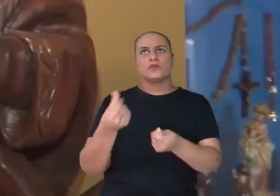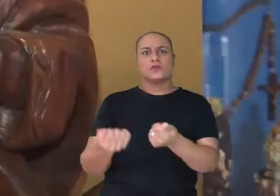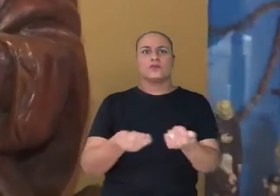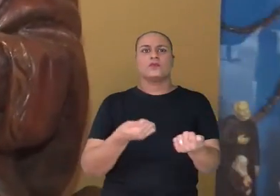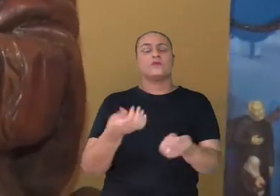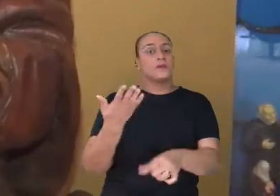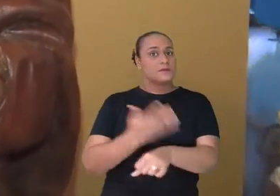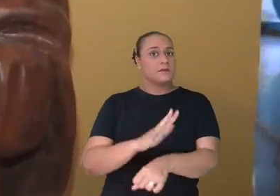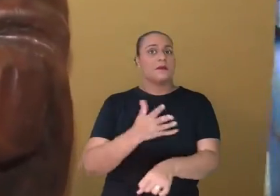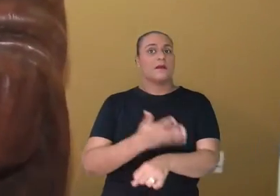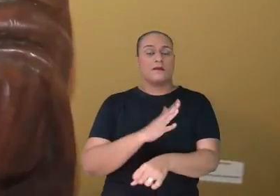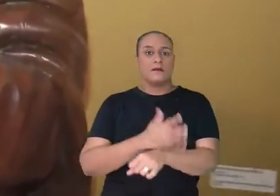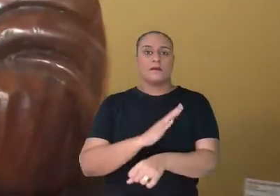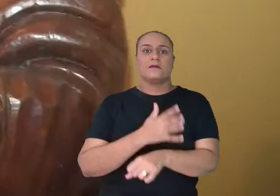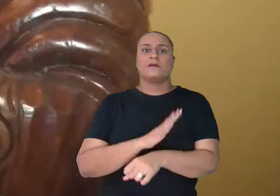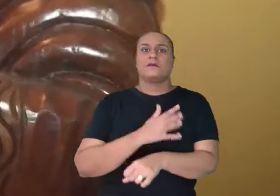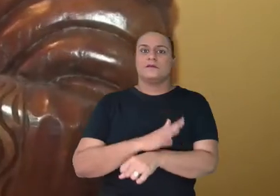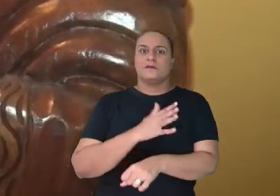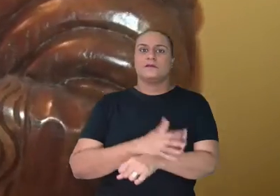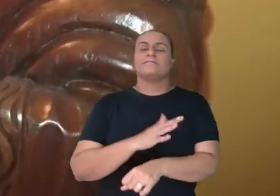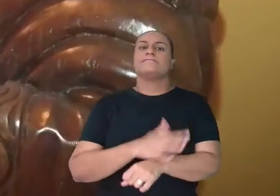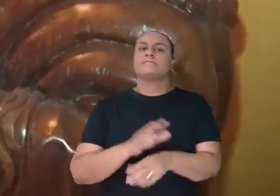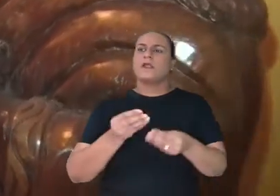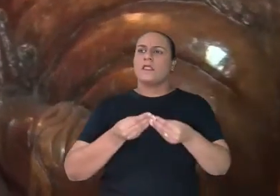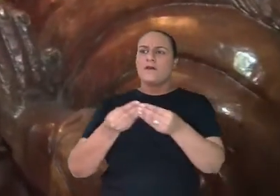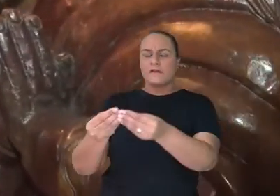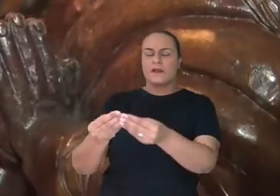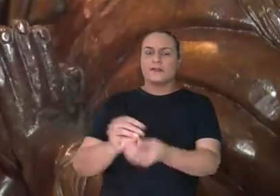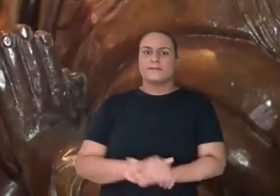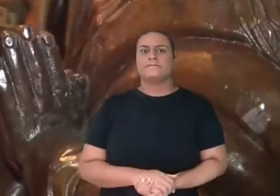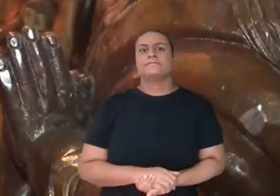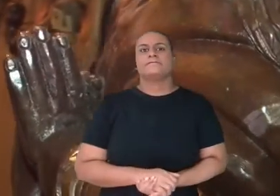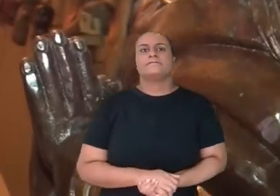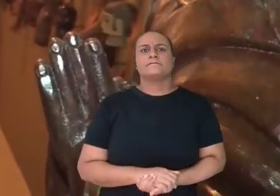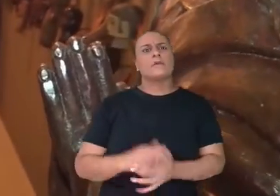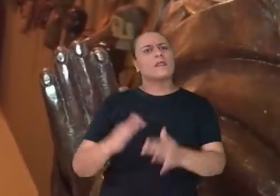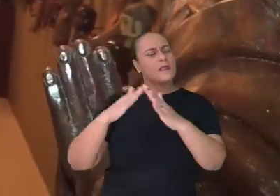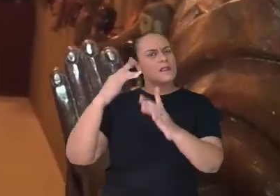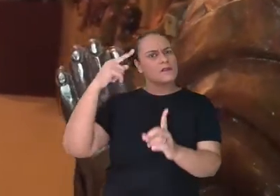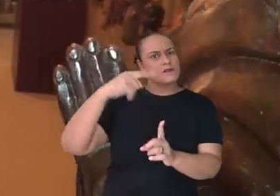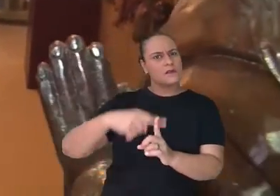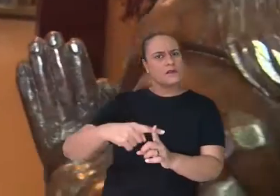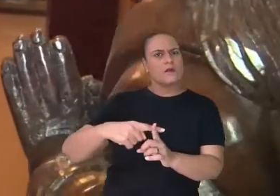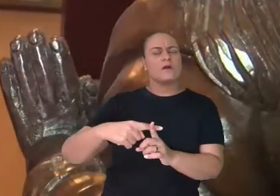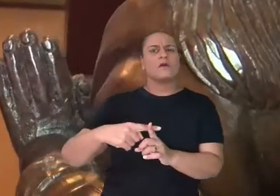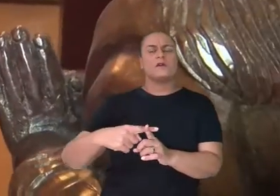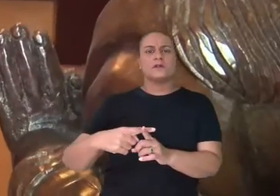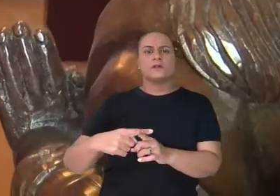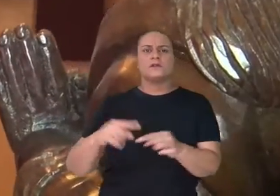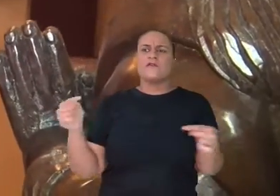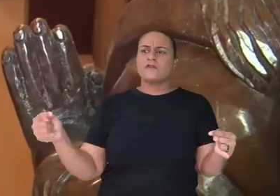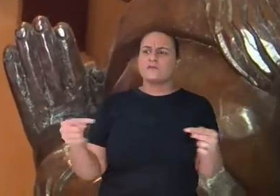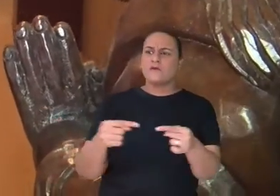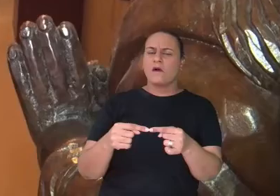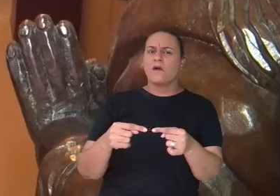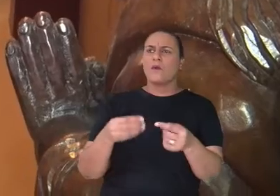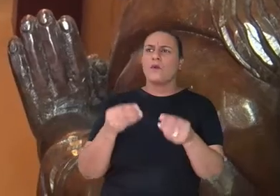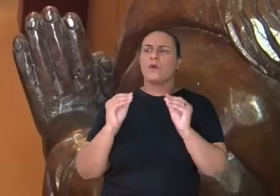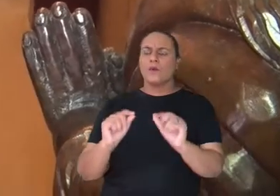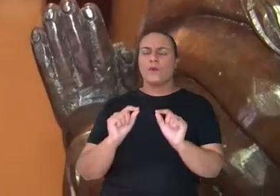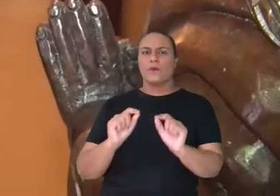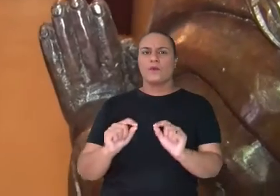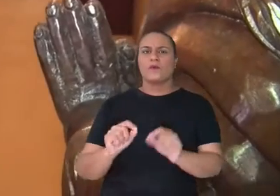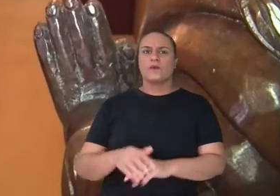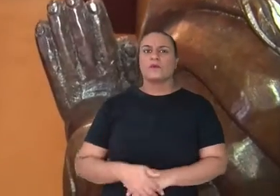essa prática da oferta de esvotos. É muito comum nessas igrejas de romaria, né? Então, por exemplo, aqui